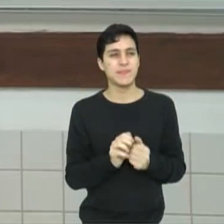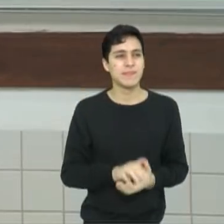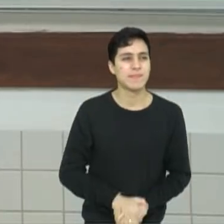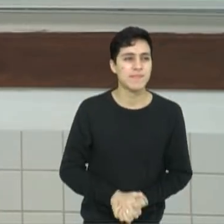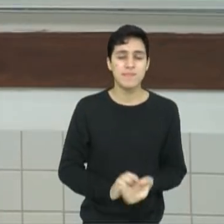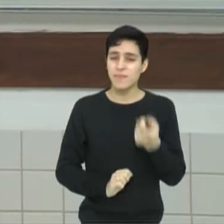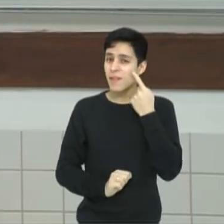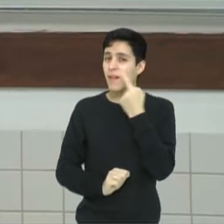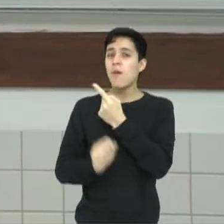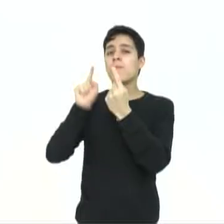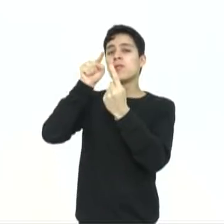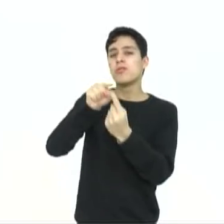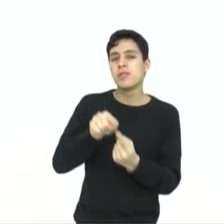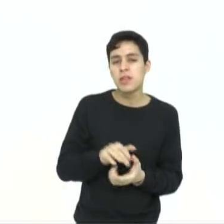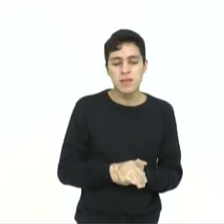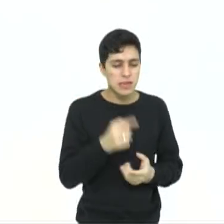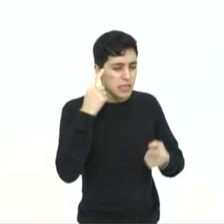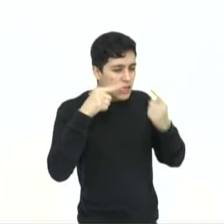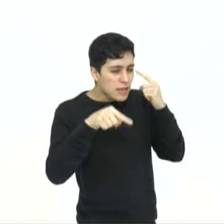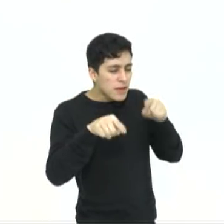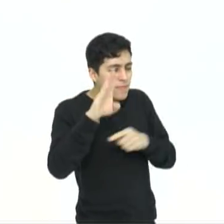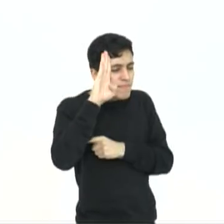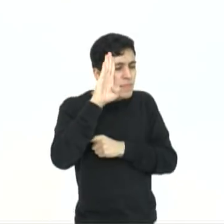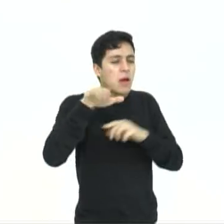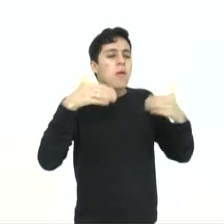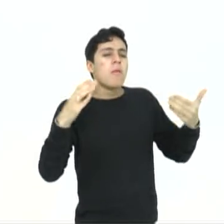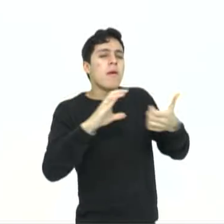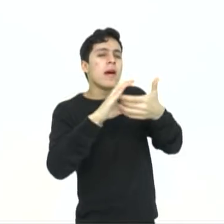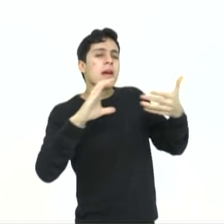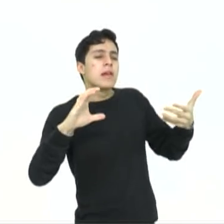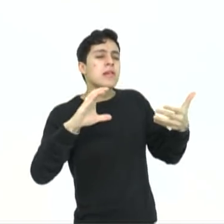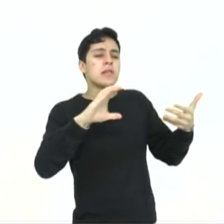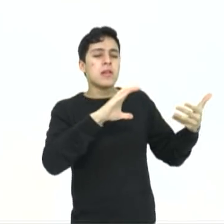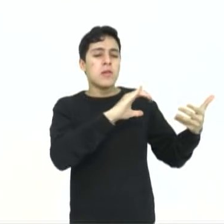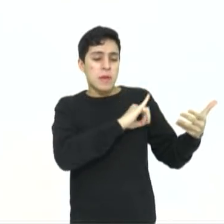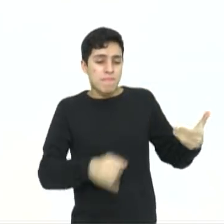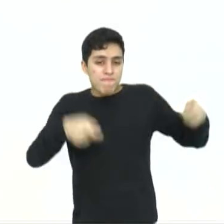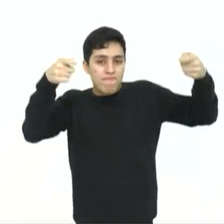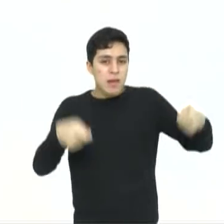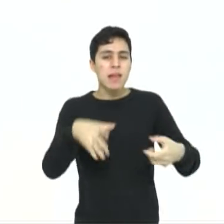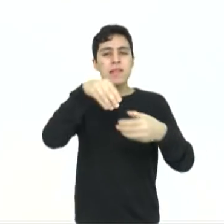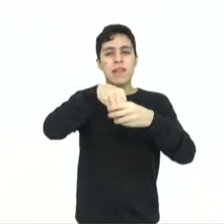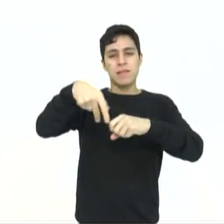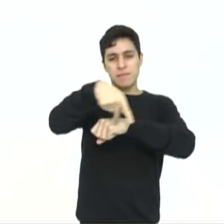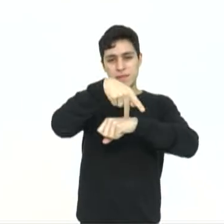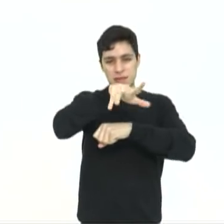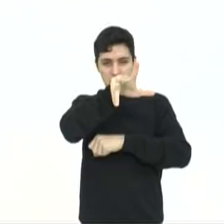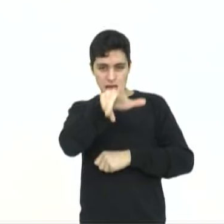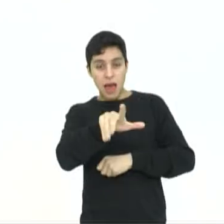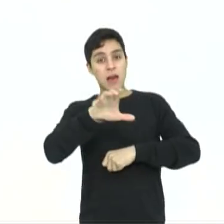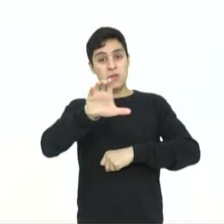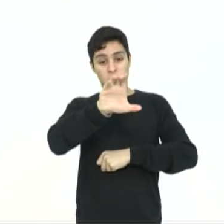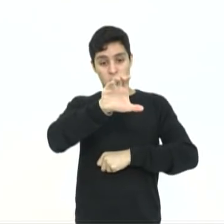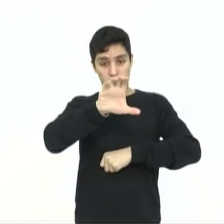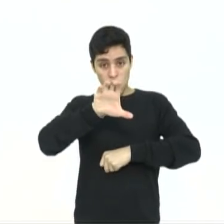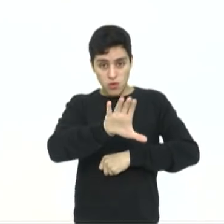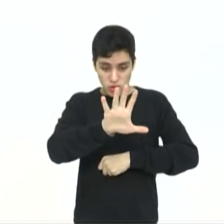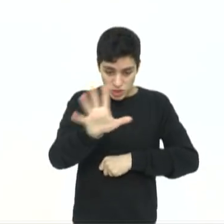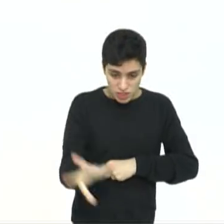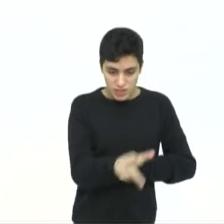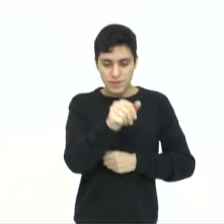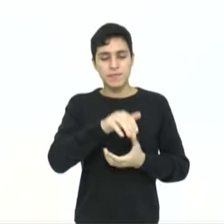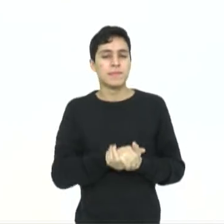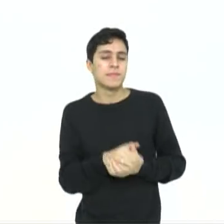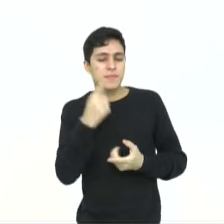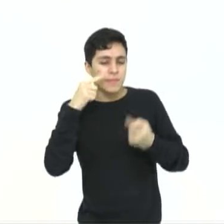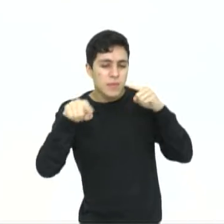objetivos são identificar as principais características do imperialismo na África, reconhecer como aconteceu a resistência contra o modelo